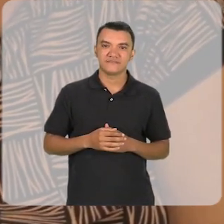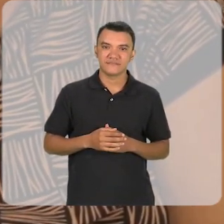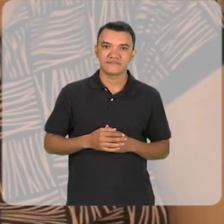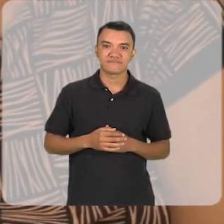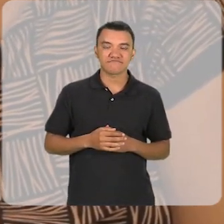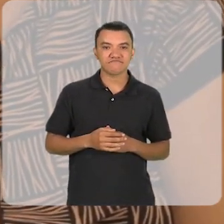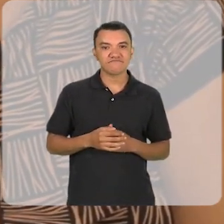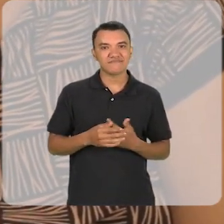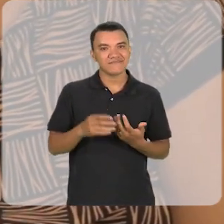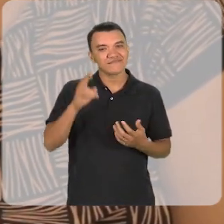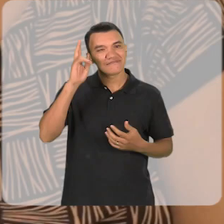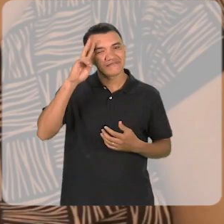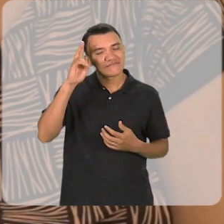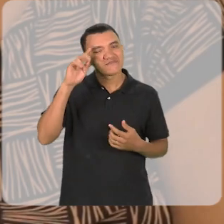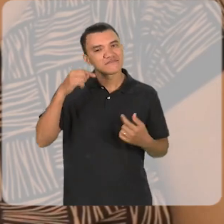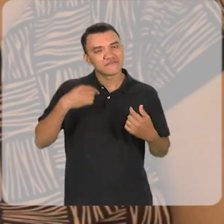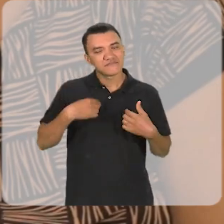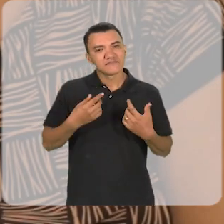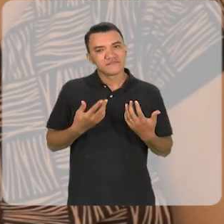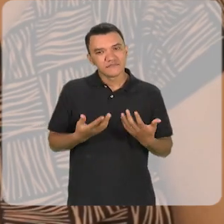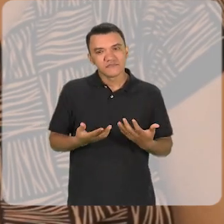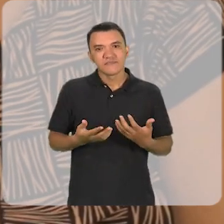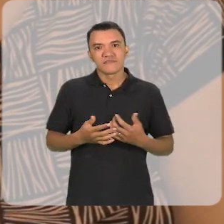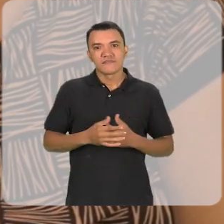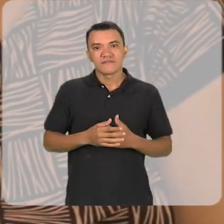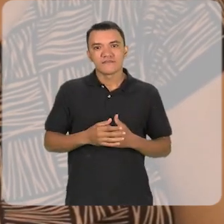e lembrem de mim que